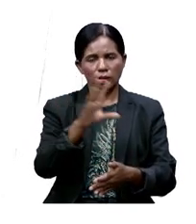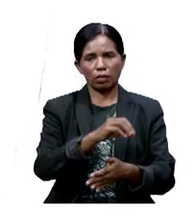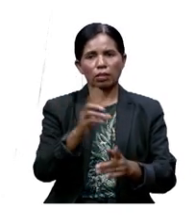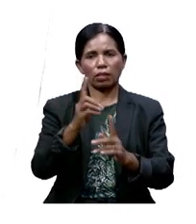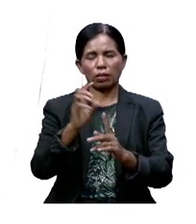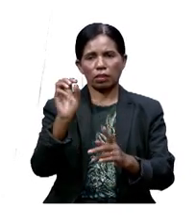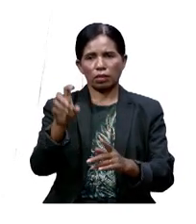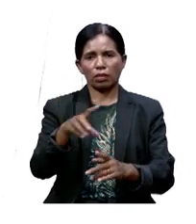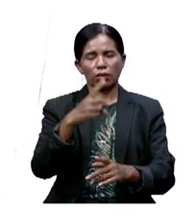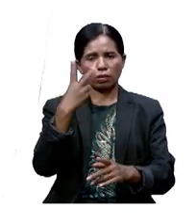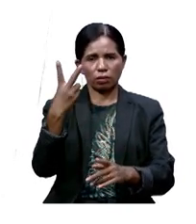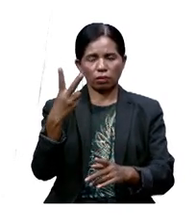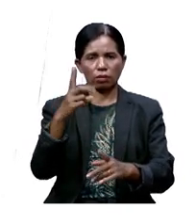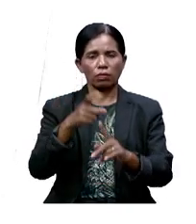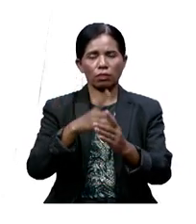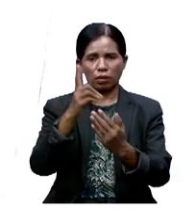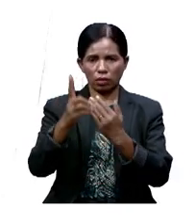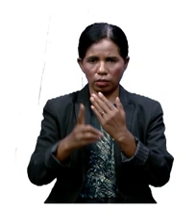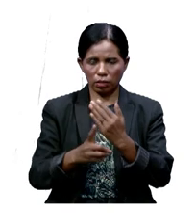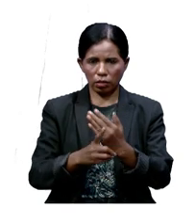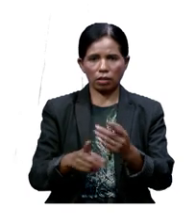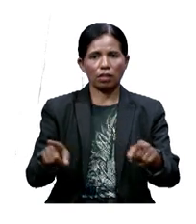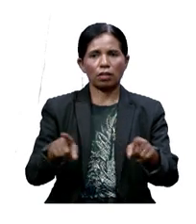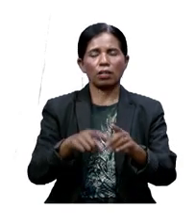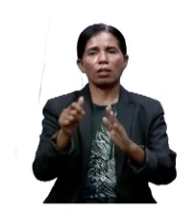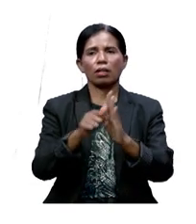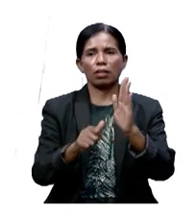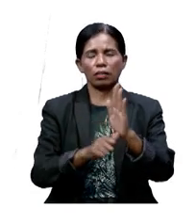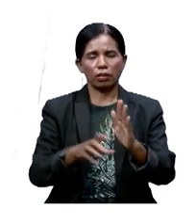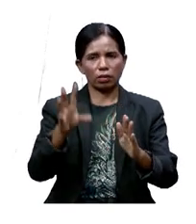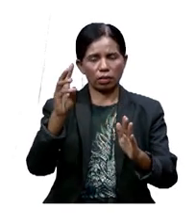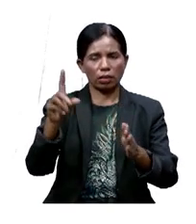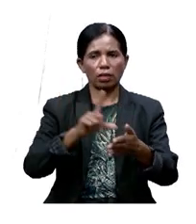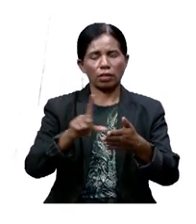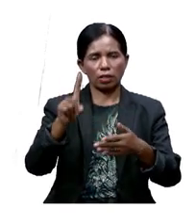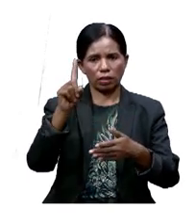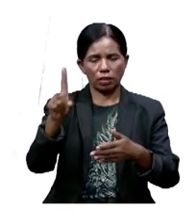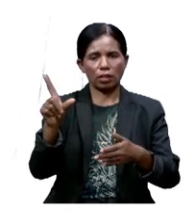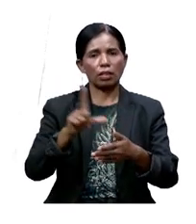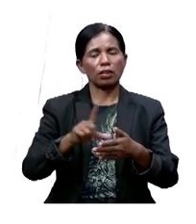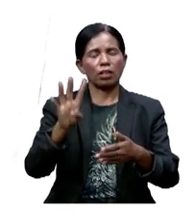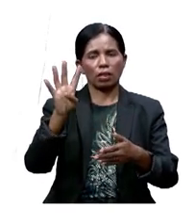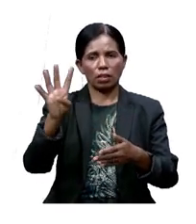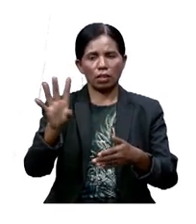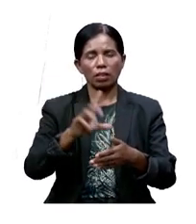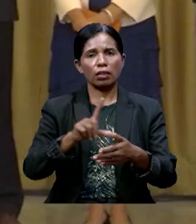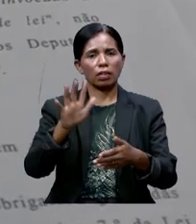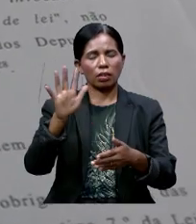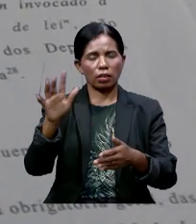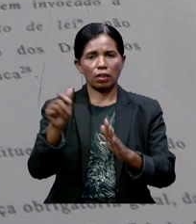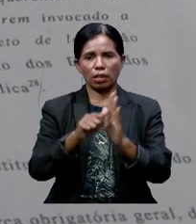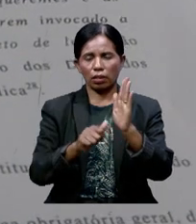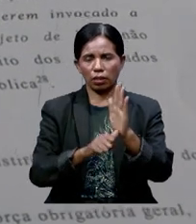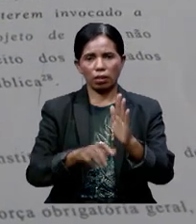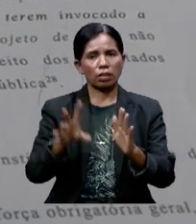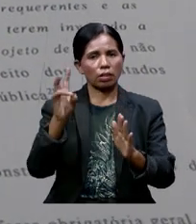Loron Sanulu Recintrua fulan dezembro nemak artigo nen alina ida alina hat no alina lima no artigo hitu